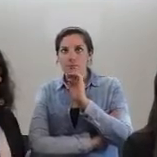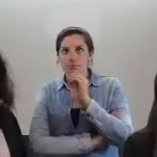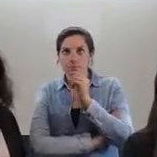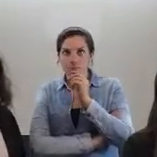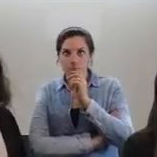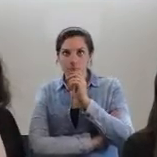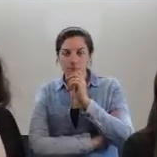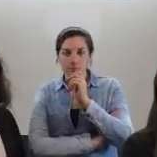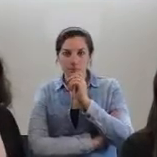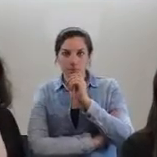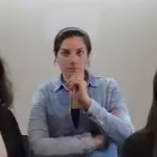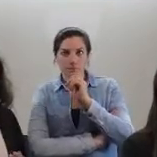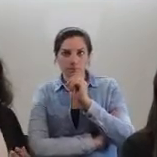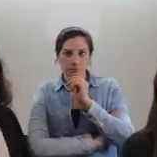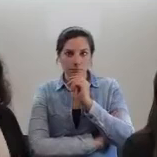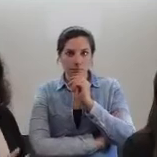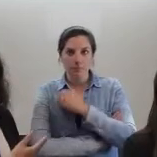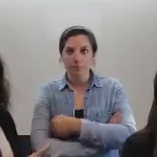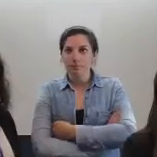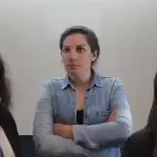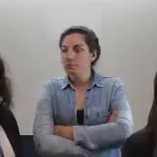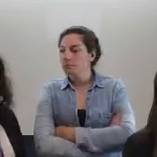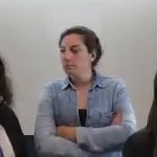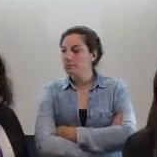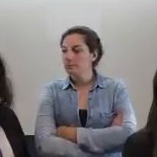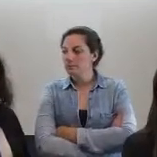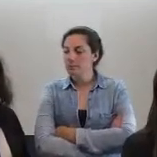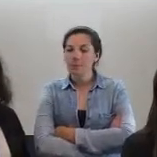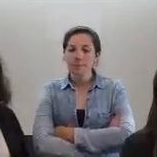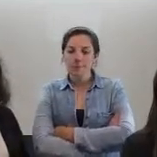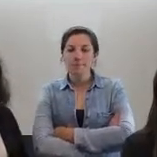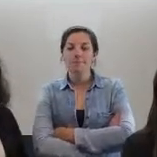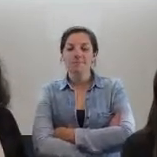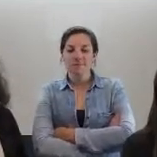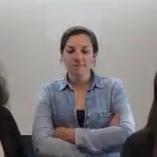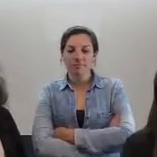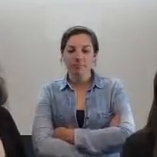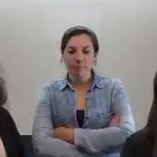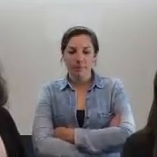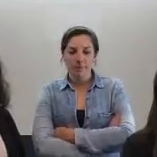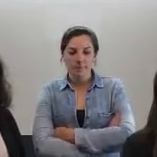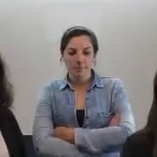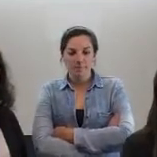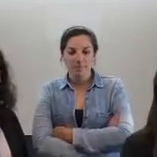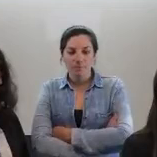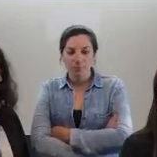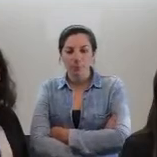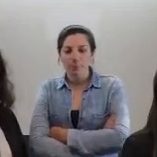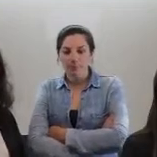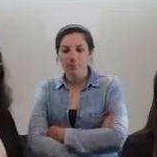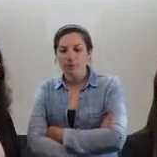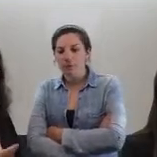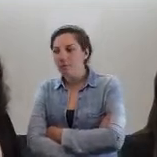uma coisa mais atualizada, né? Um livro, ou como a Gabi tinha explicado ali, dos periódicos, das bases de dados. É conteúdo